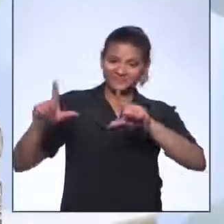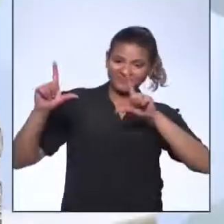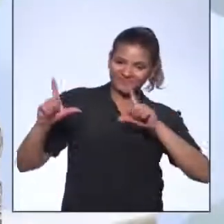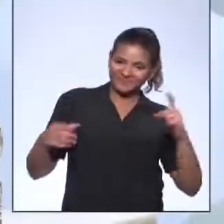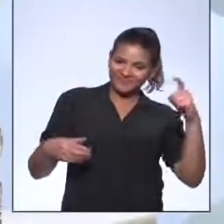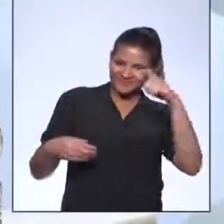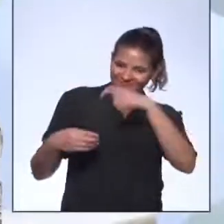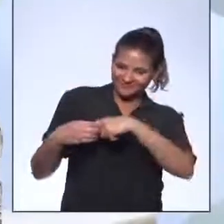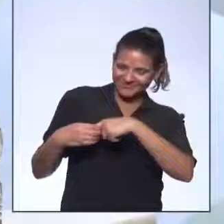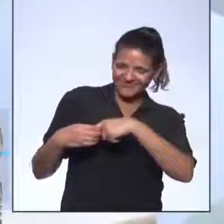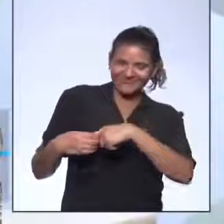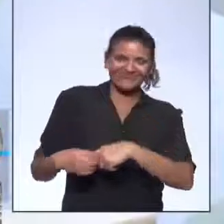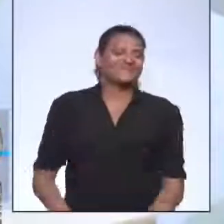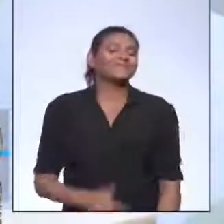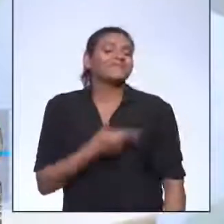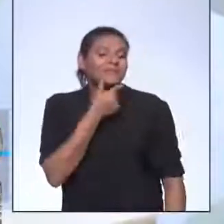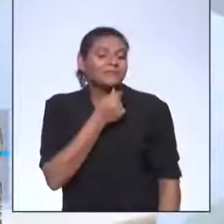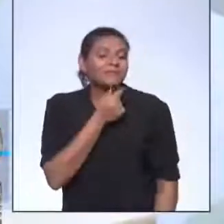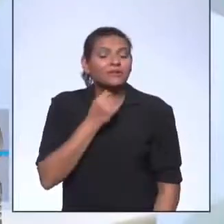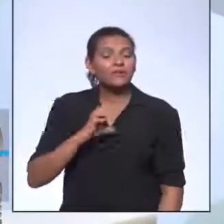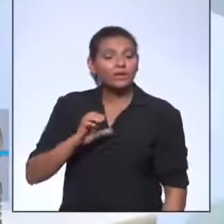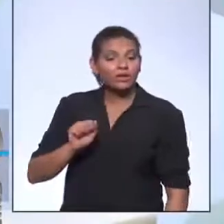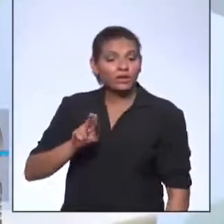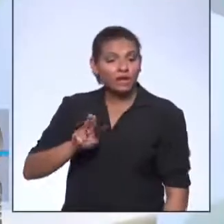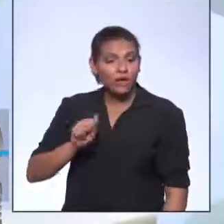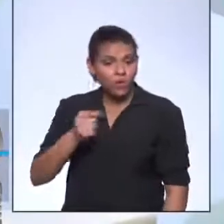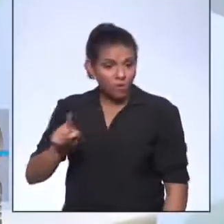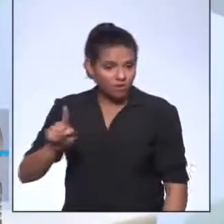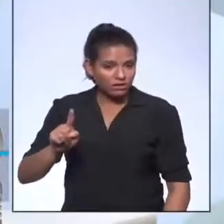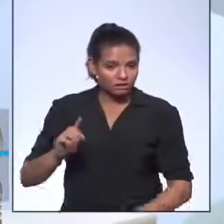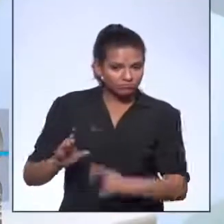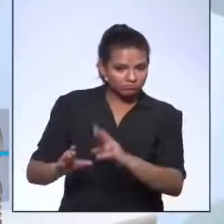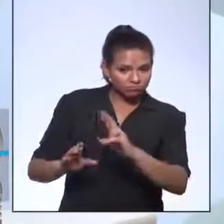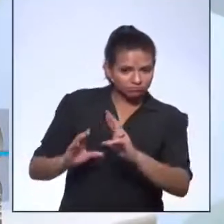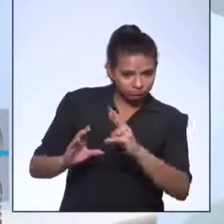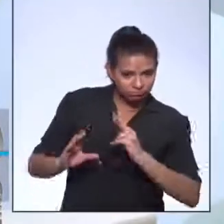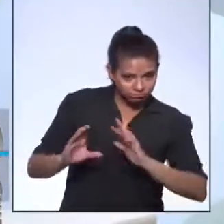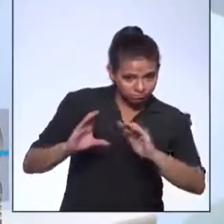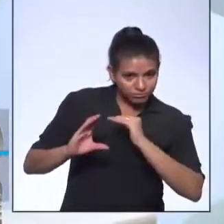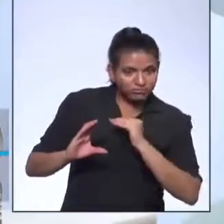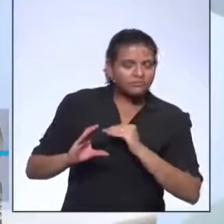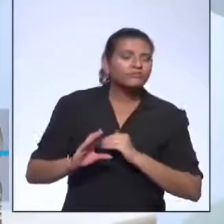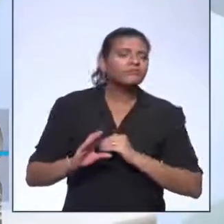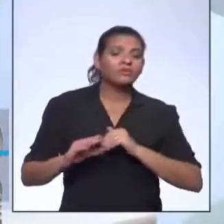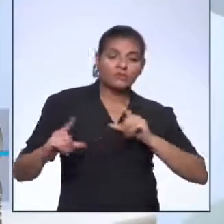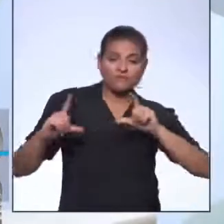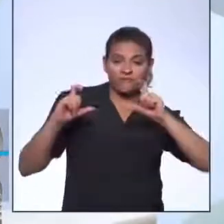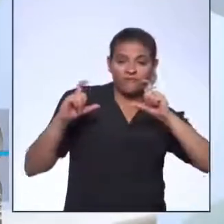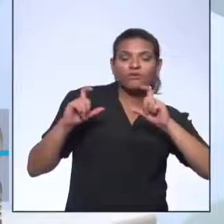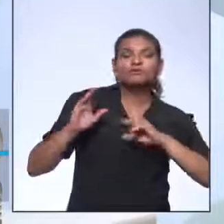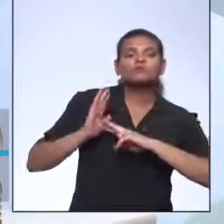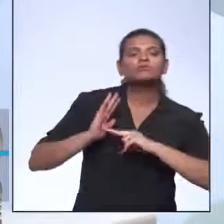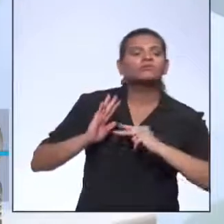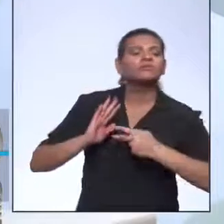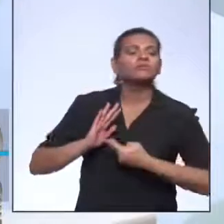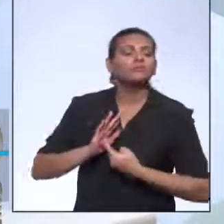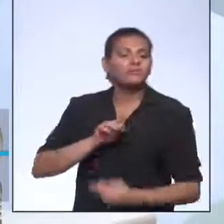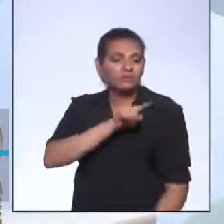Voltamos. O Cauã respondeu assim, que a imagem representa Zeus